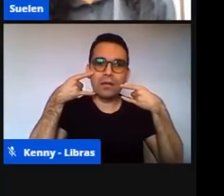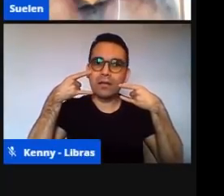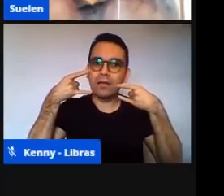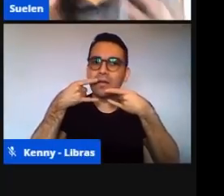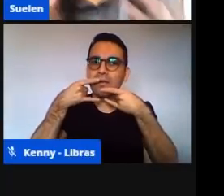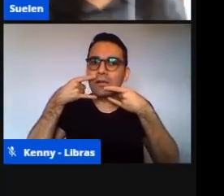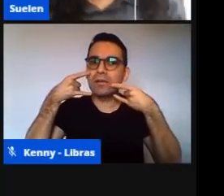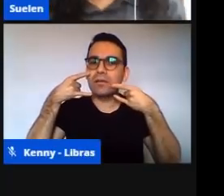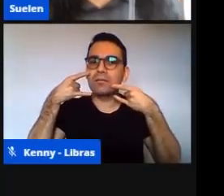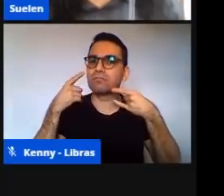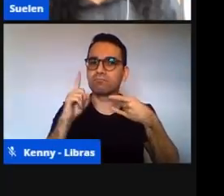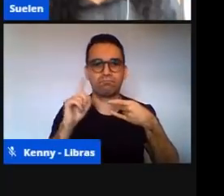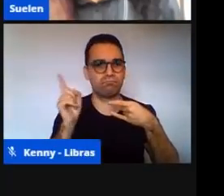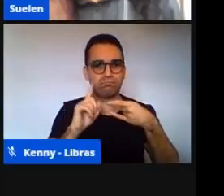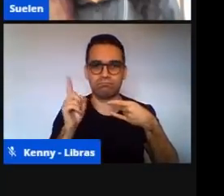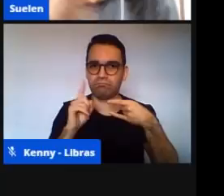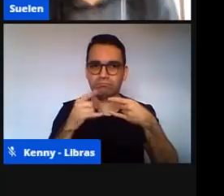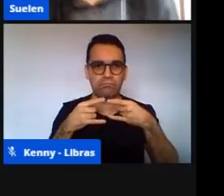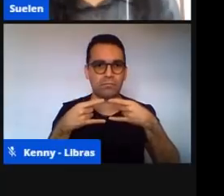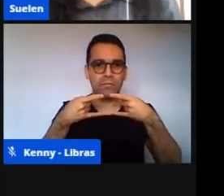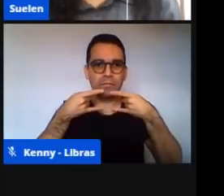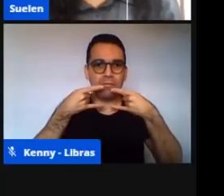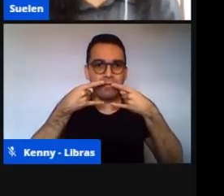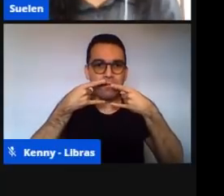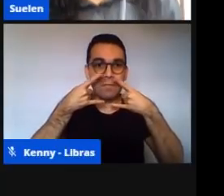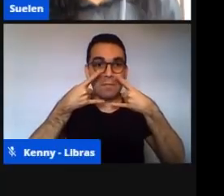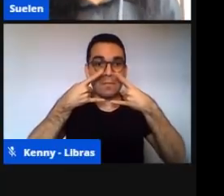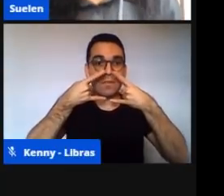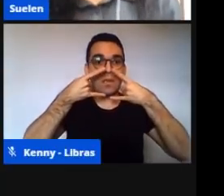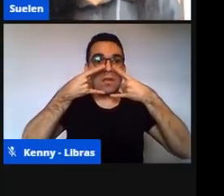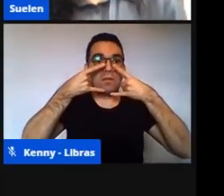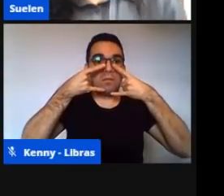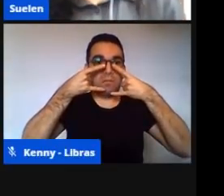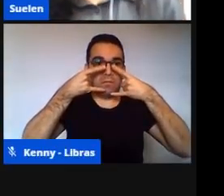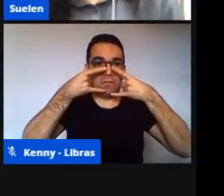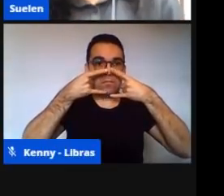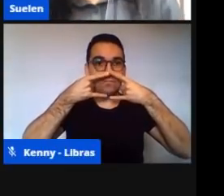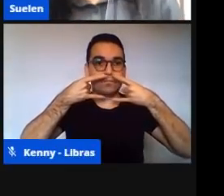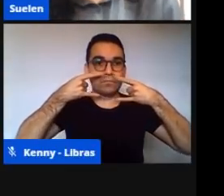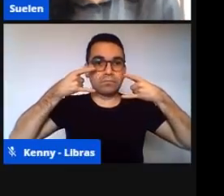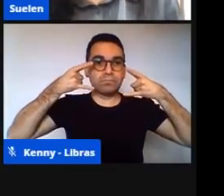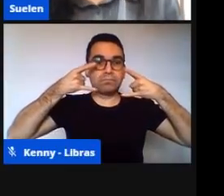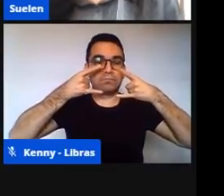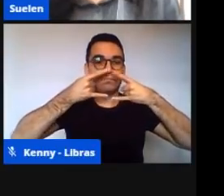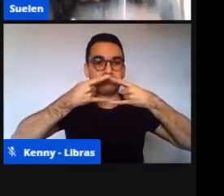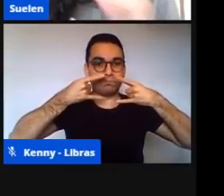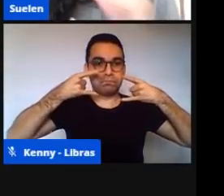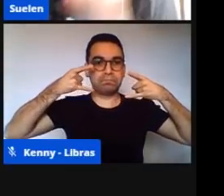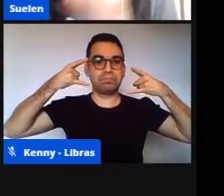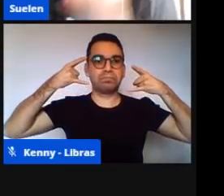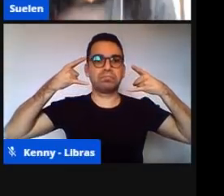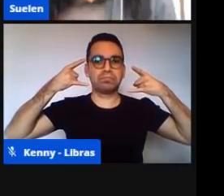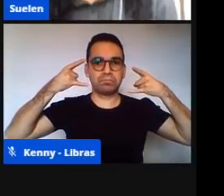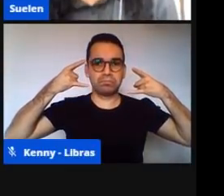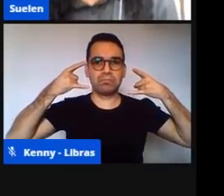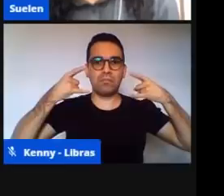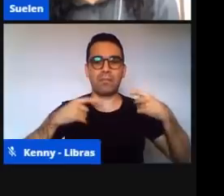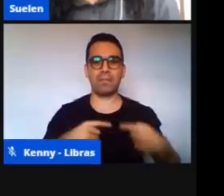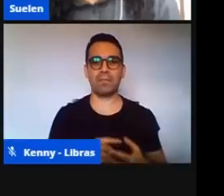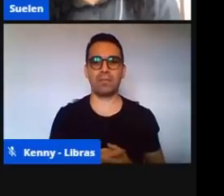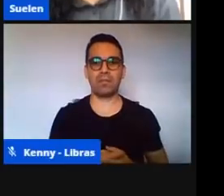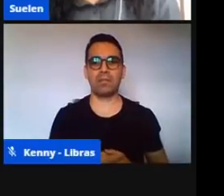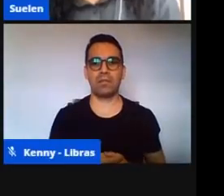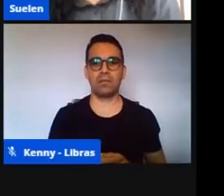se houve essa necessidade de tocar na máscara, é importante que pare todo o procedimento e faça